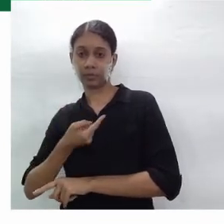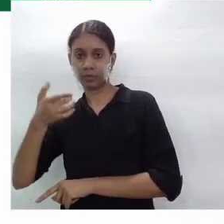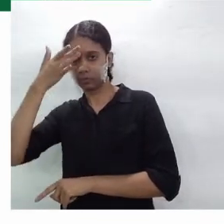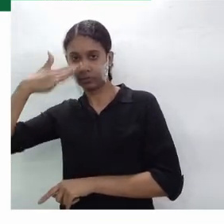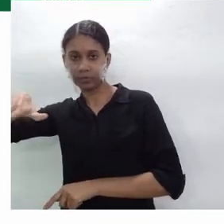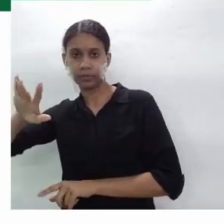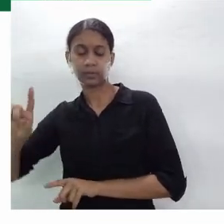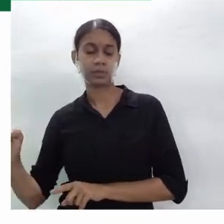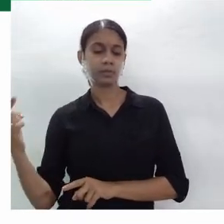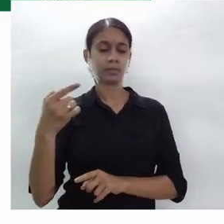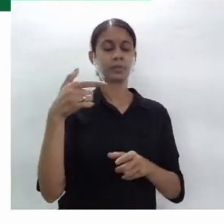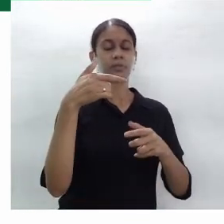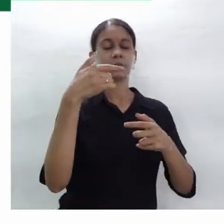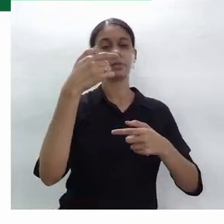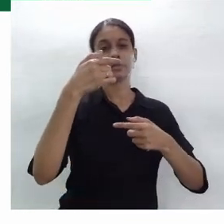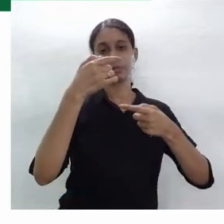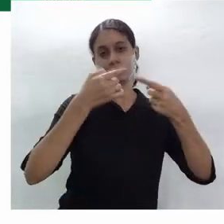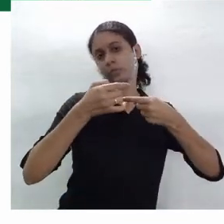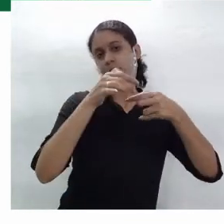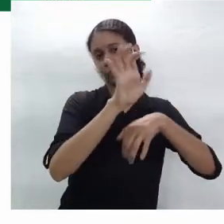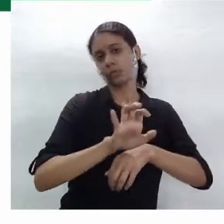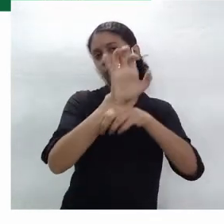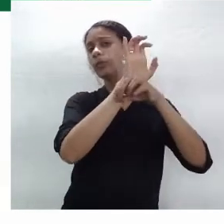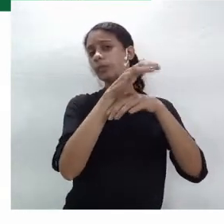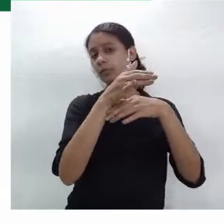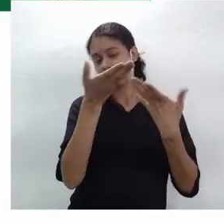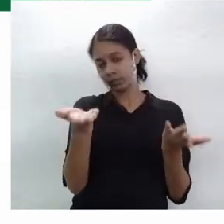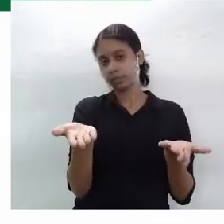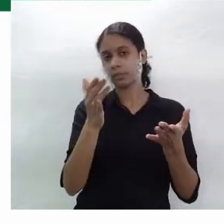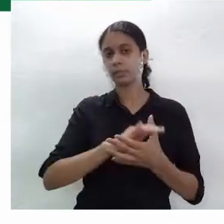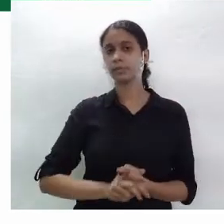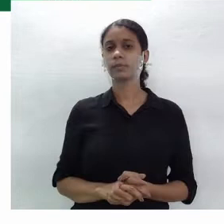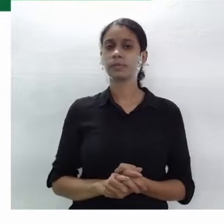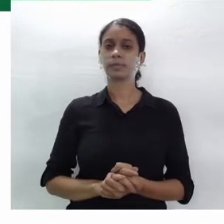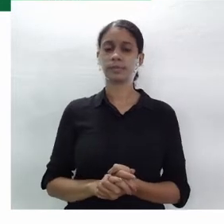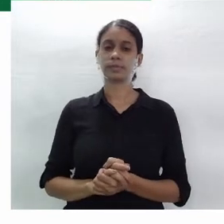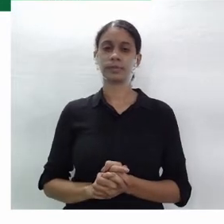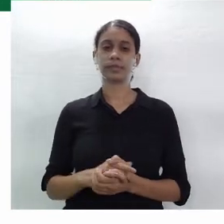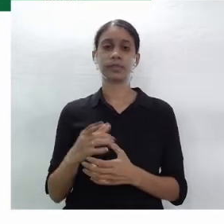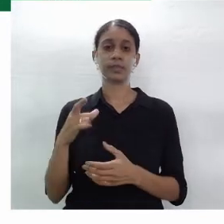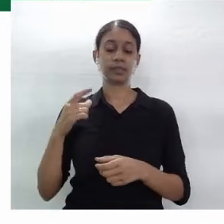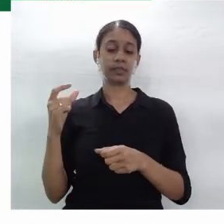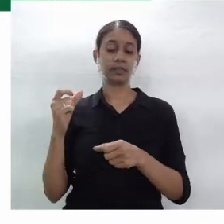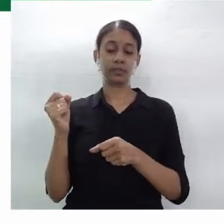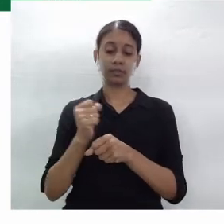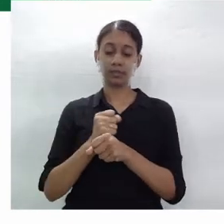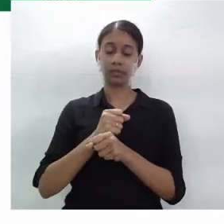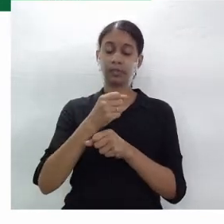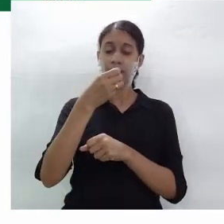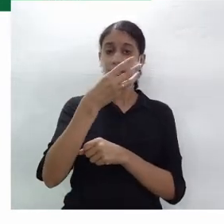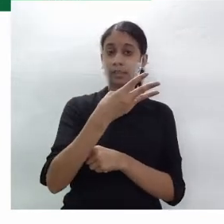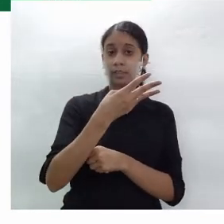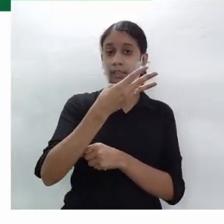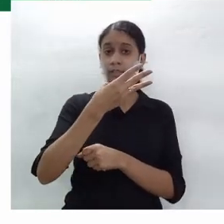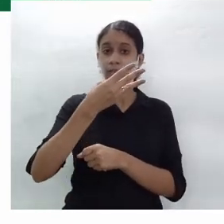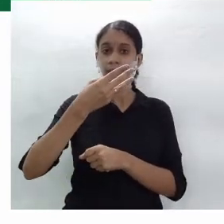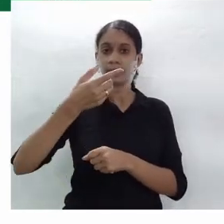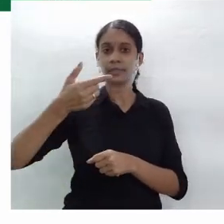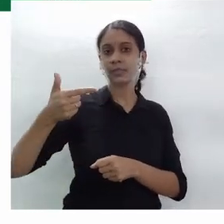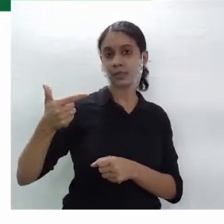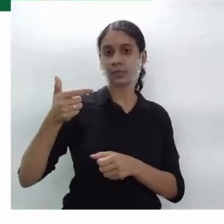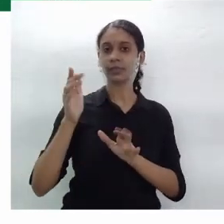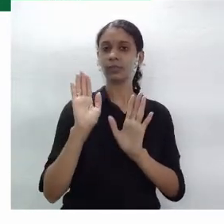a Constituição Federal, que é chamada de Constituição Cidadã, que foi 32 anos esse ano. A Constituição Federal